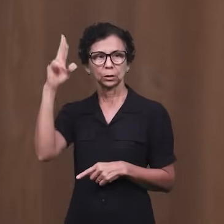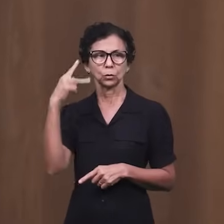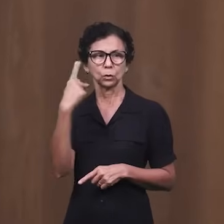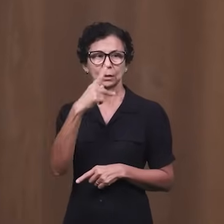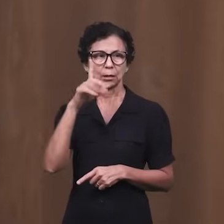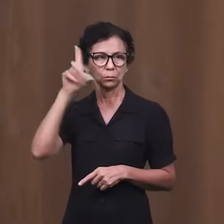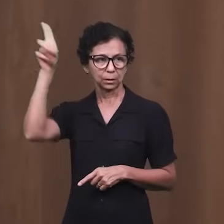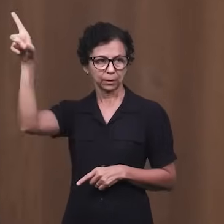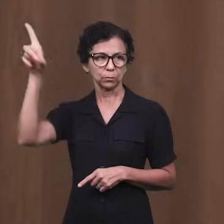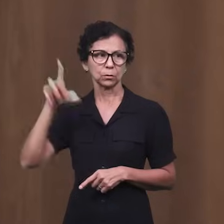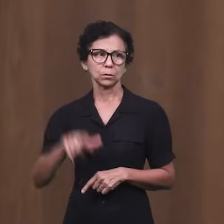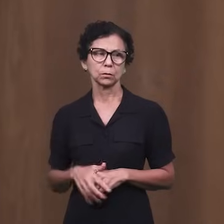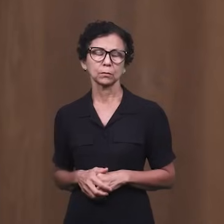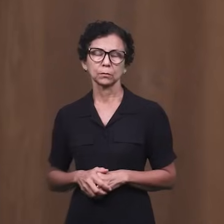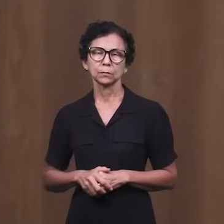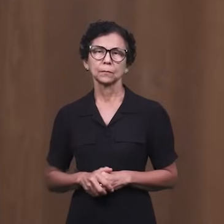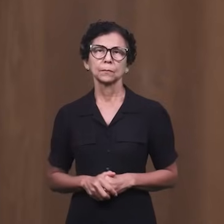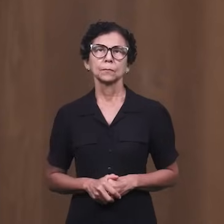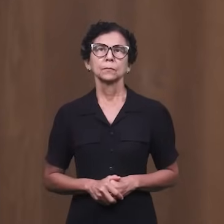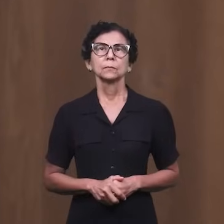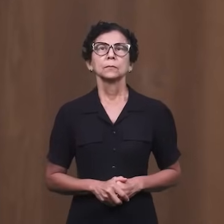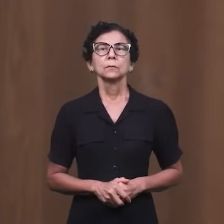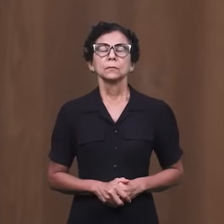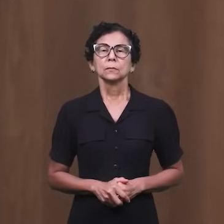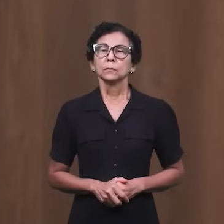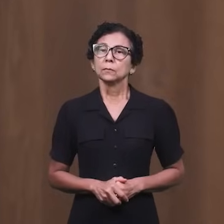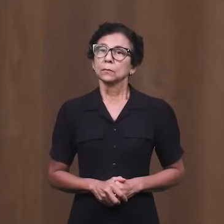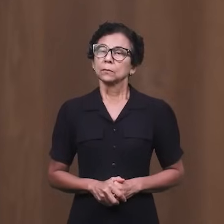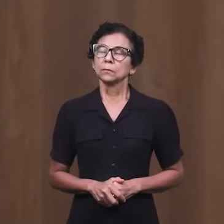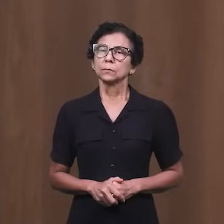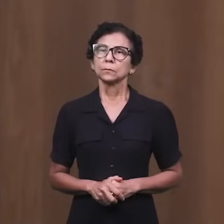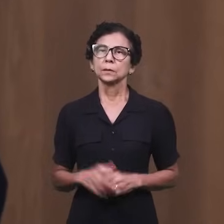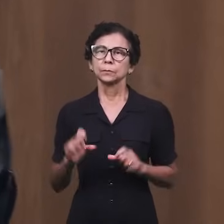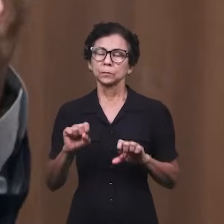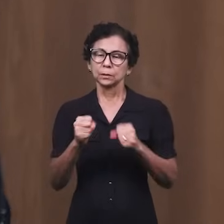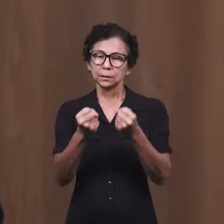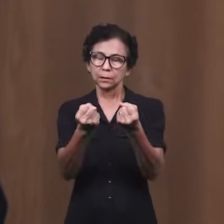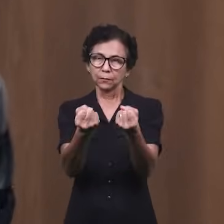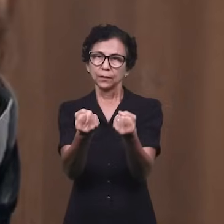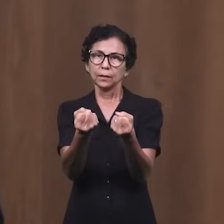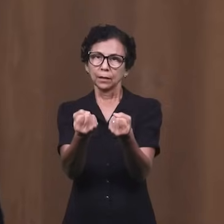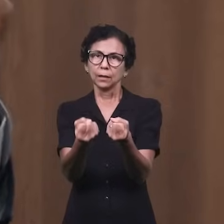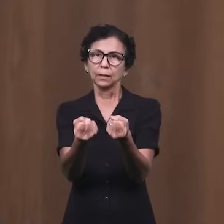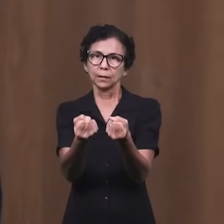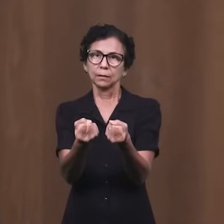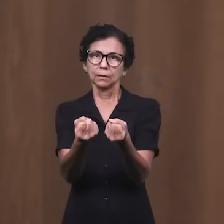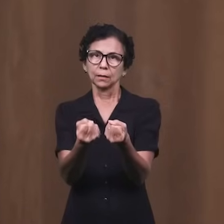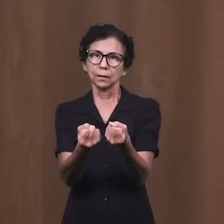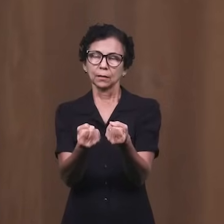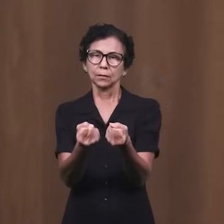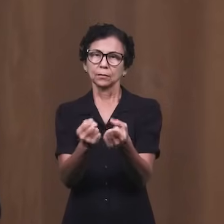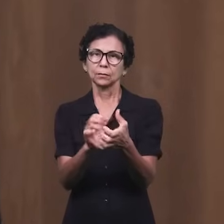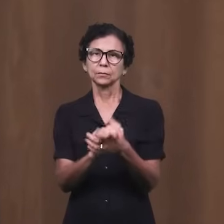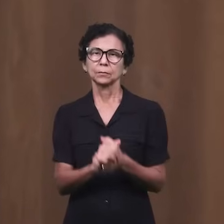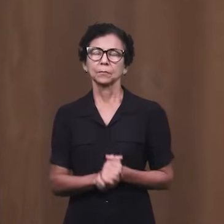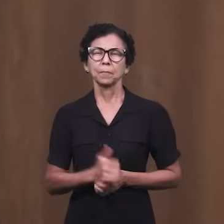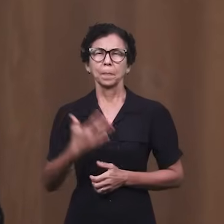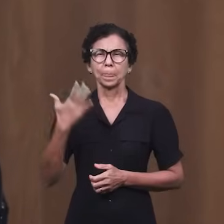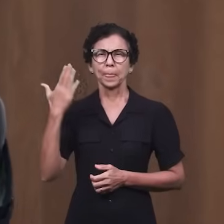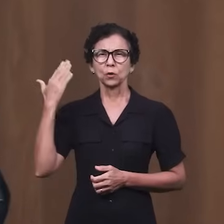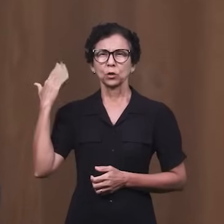palavra precisa ser usada como uma arma aqueles filmes de lutas antigas aí da idade